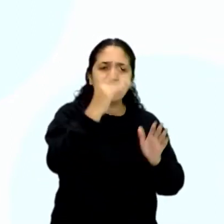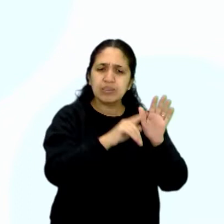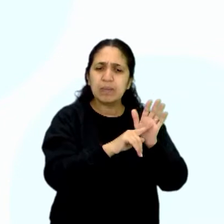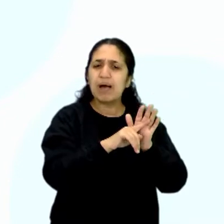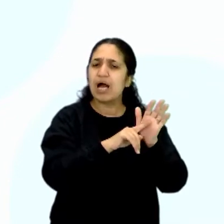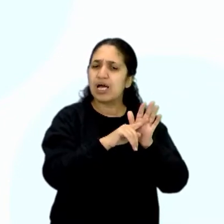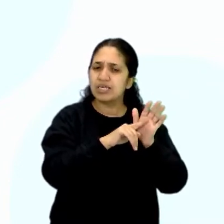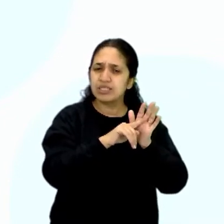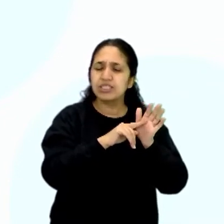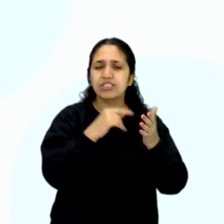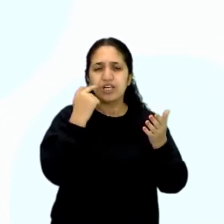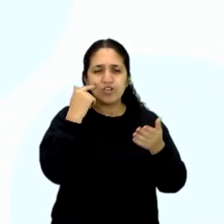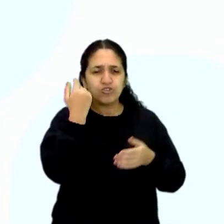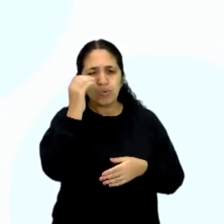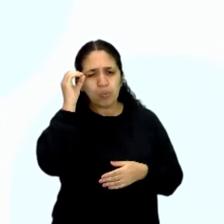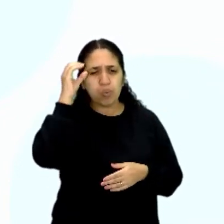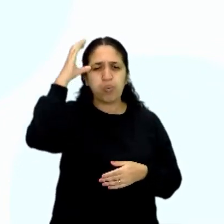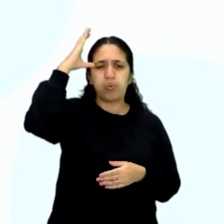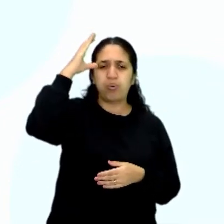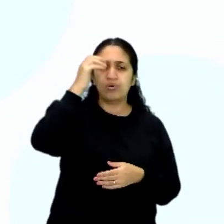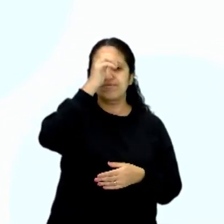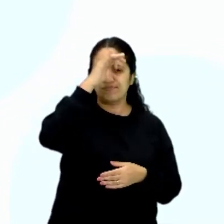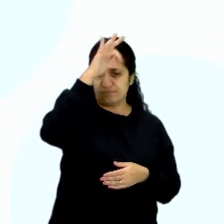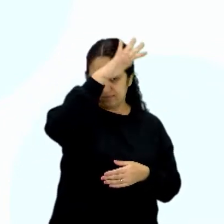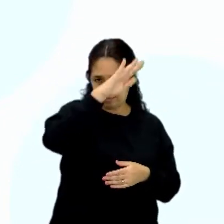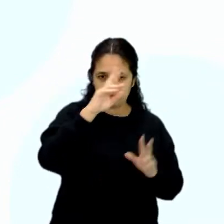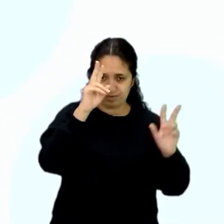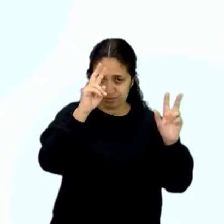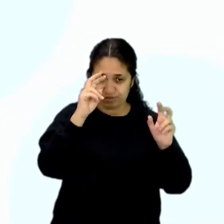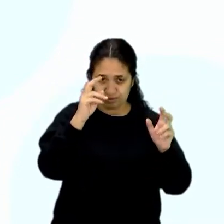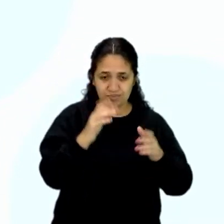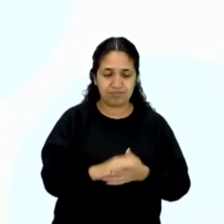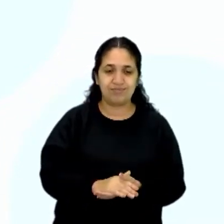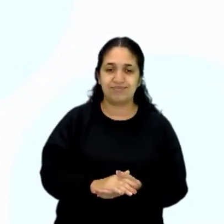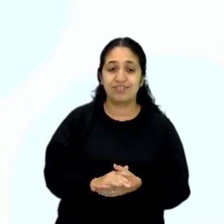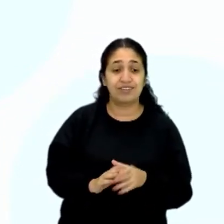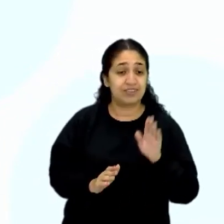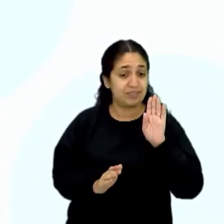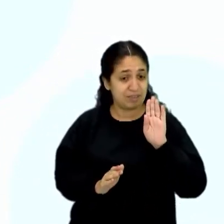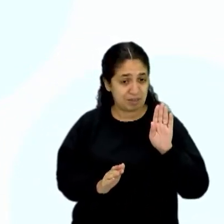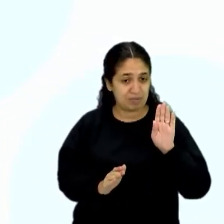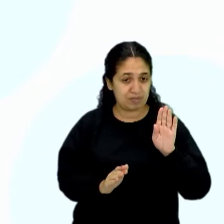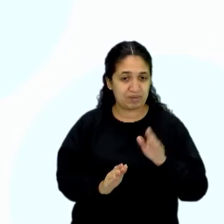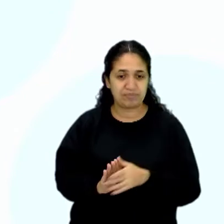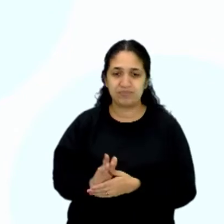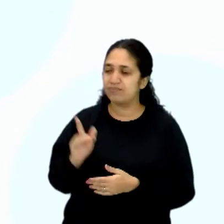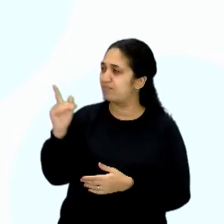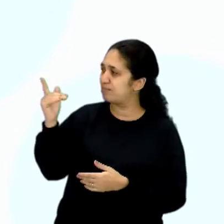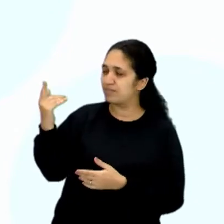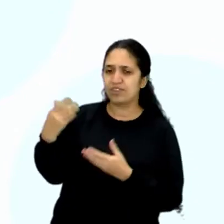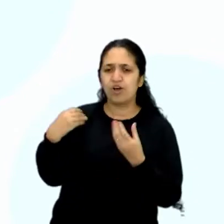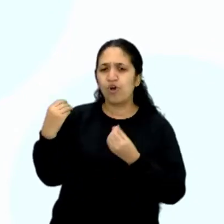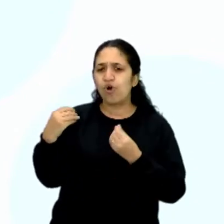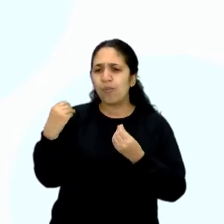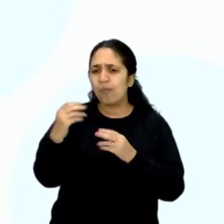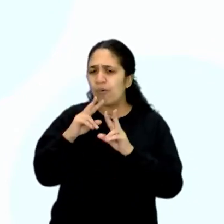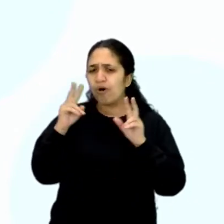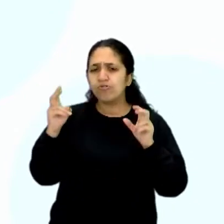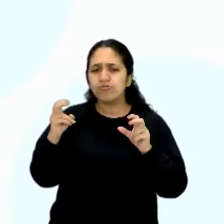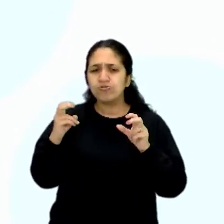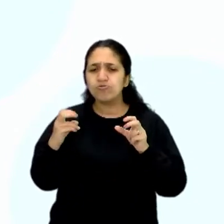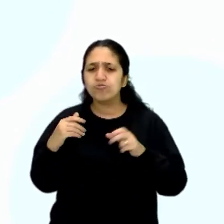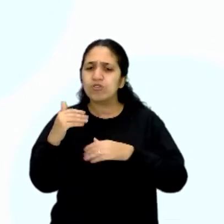pesquisas, mais aprofundamos o nosso conhecimento sobre o universo, tá bom? E na B, de que forma o assunto foi desenvolvido